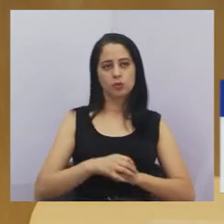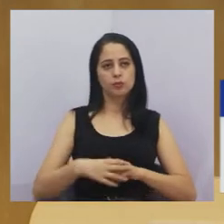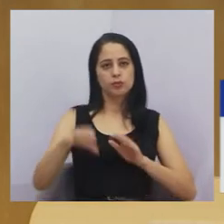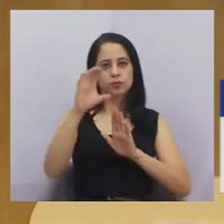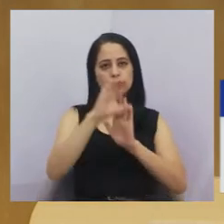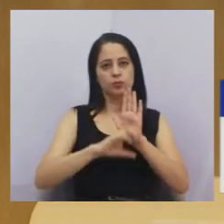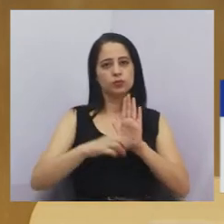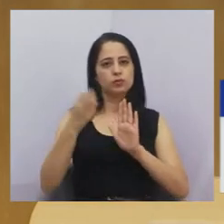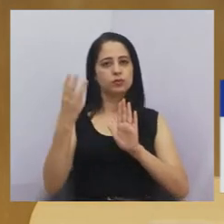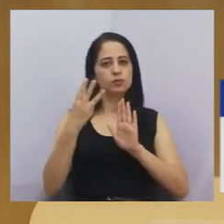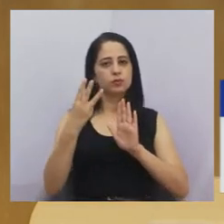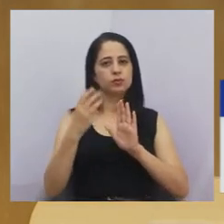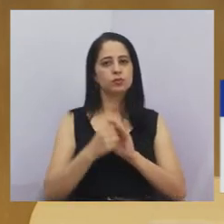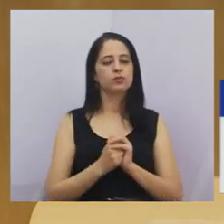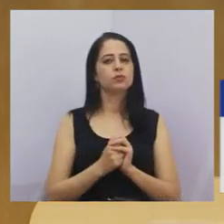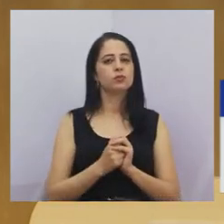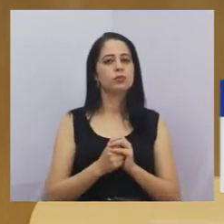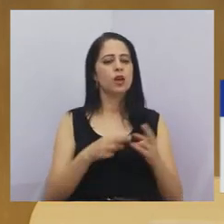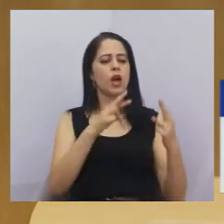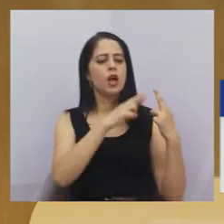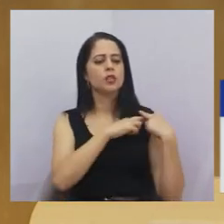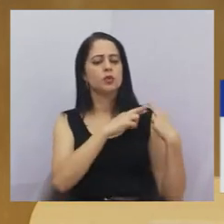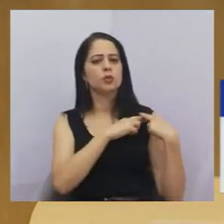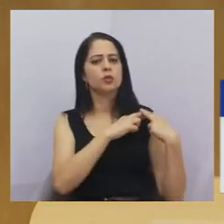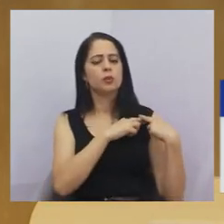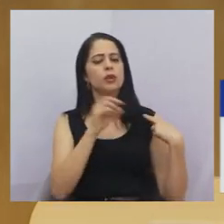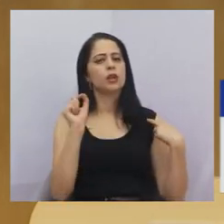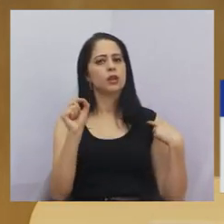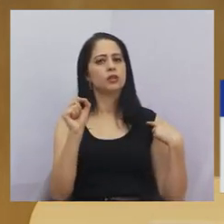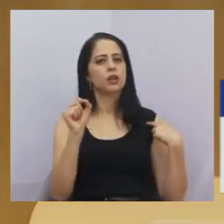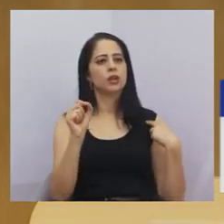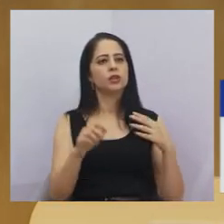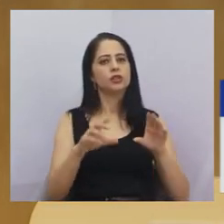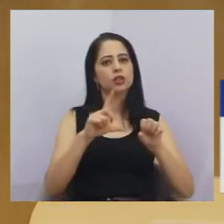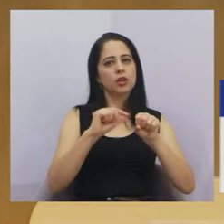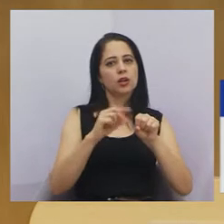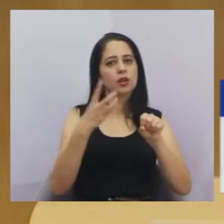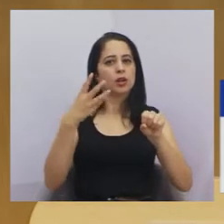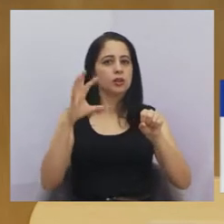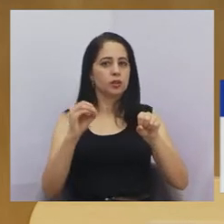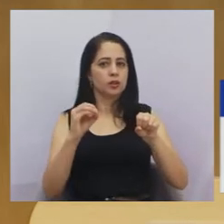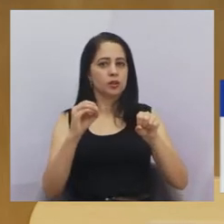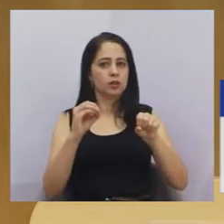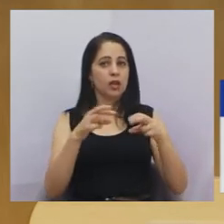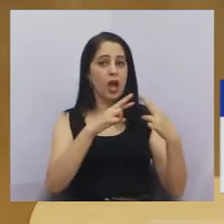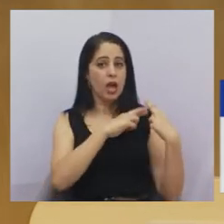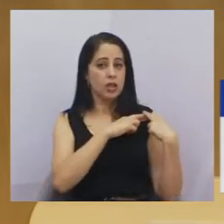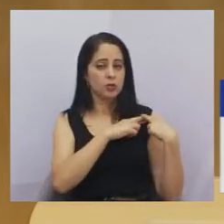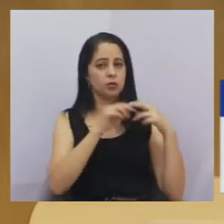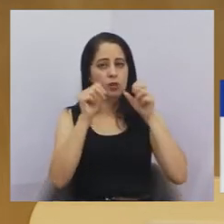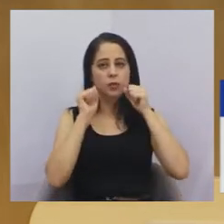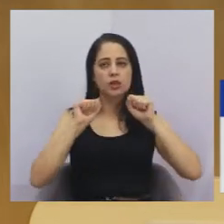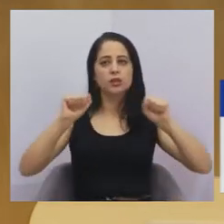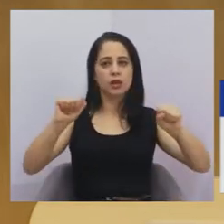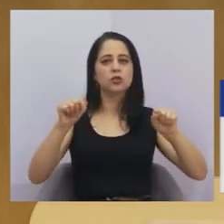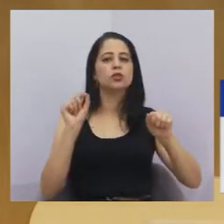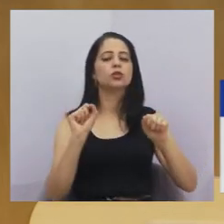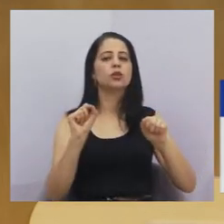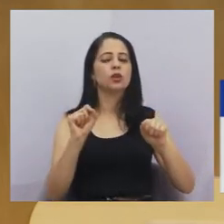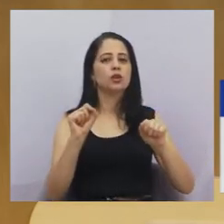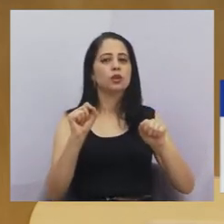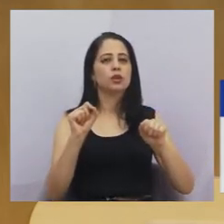Capítulo 3º, das competências dos órgãos. Artigo 5º, as competências da assessoria estarão estabelecidas na